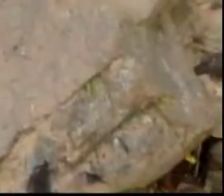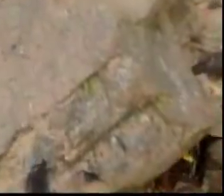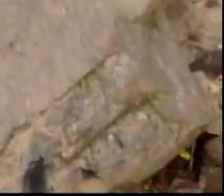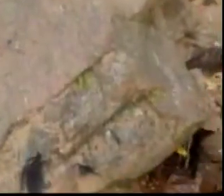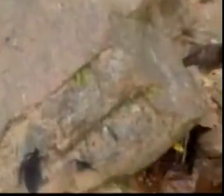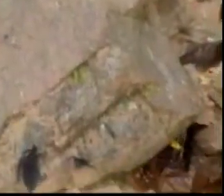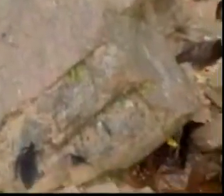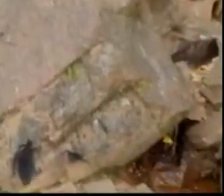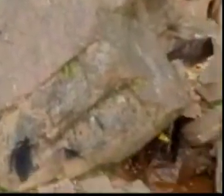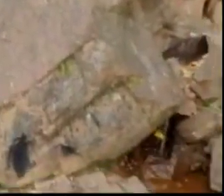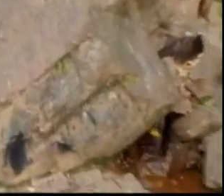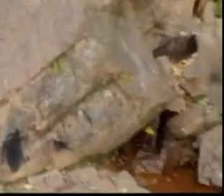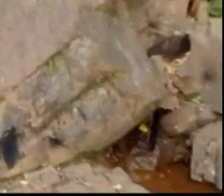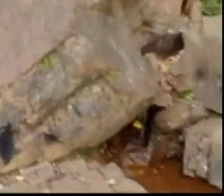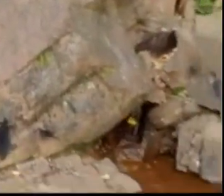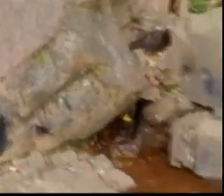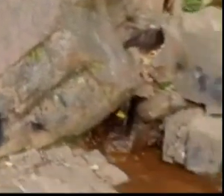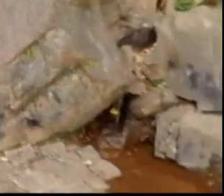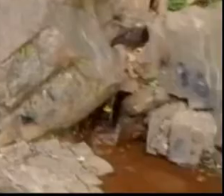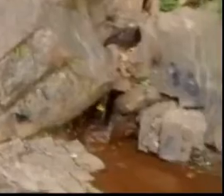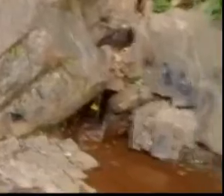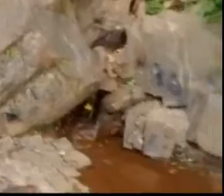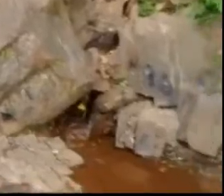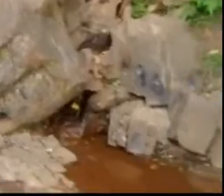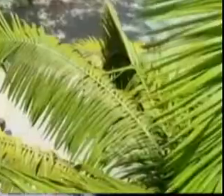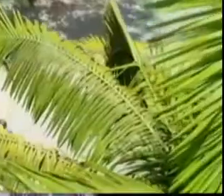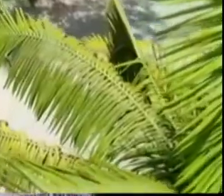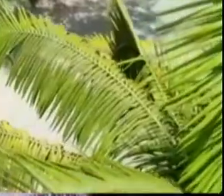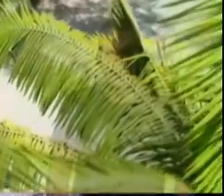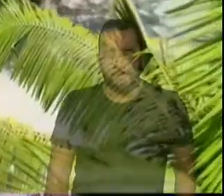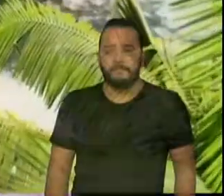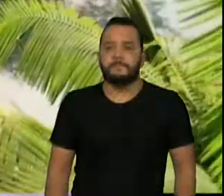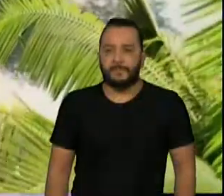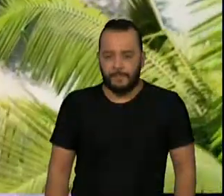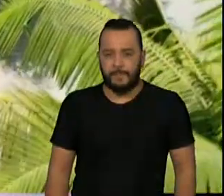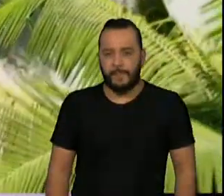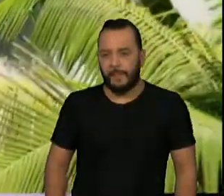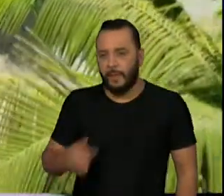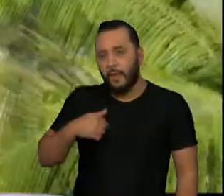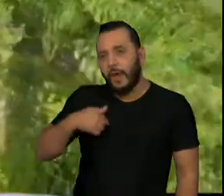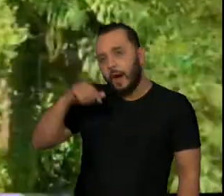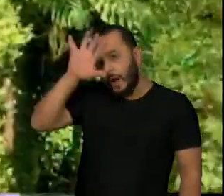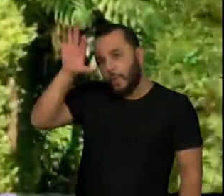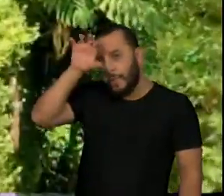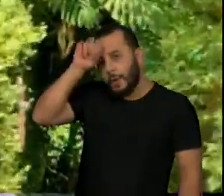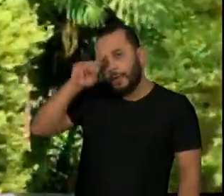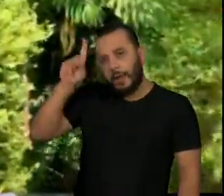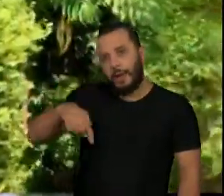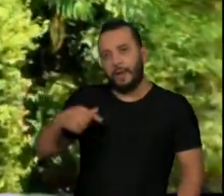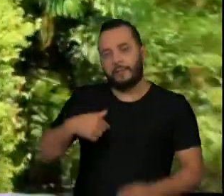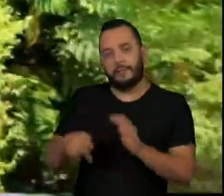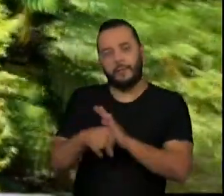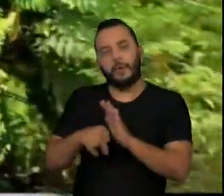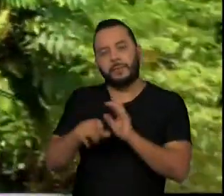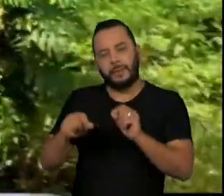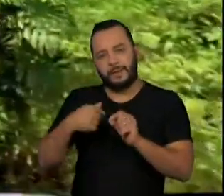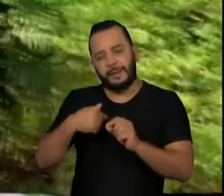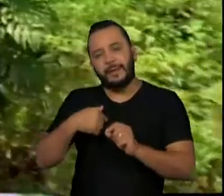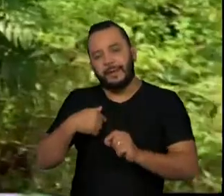tem uma linda cachoeira. Umbanda, por definição, é uma religião